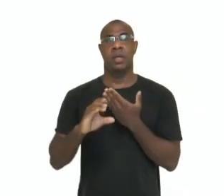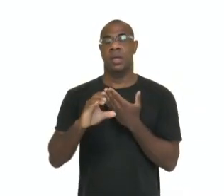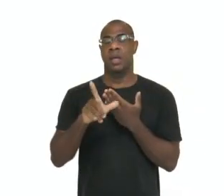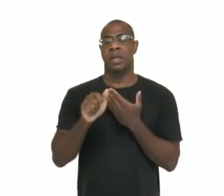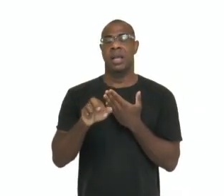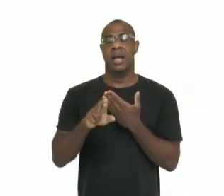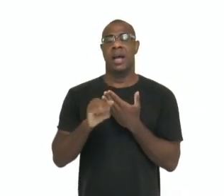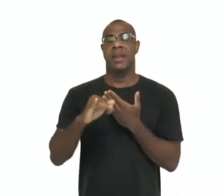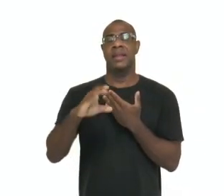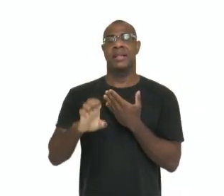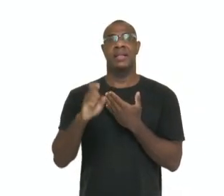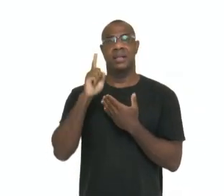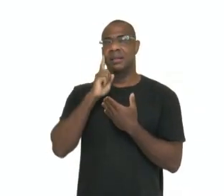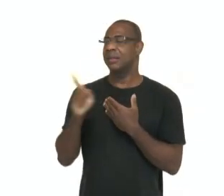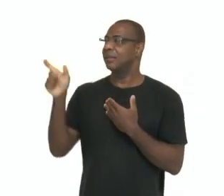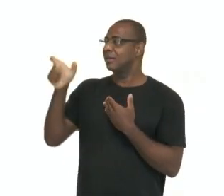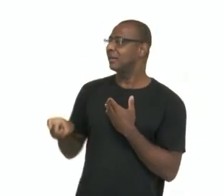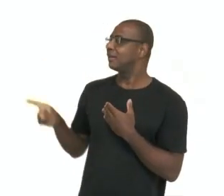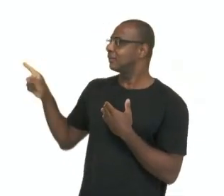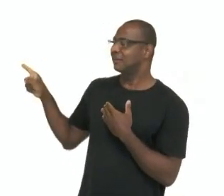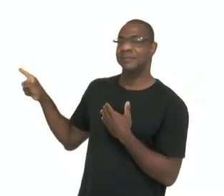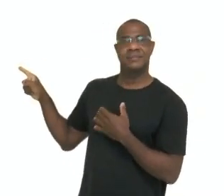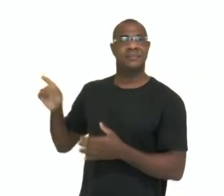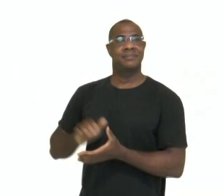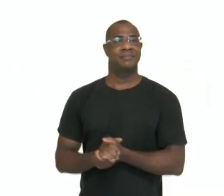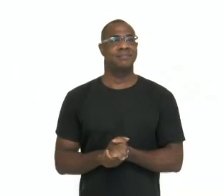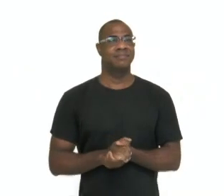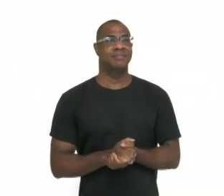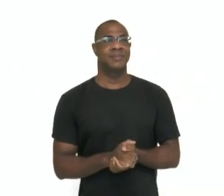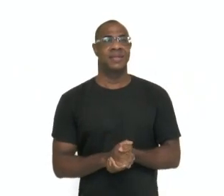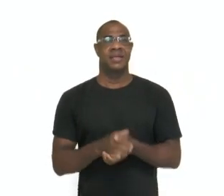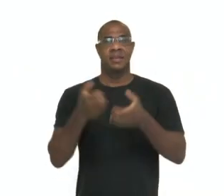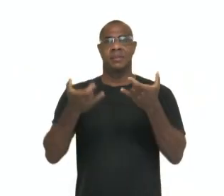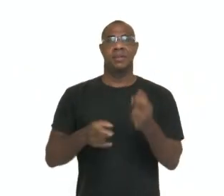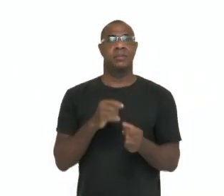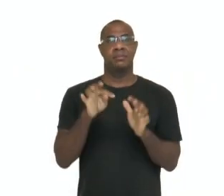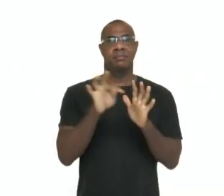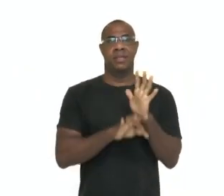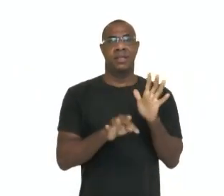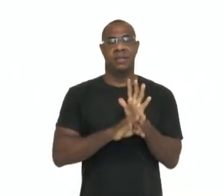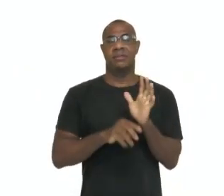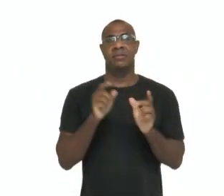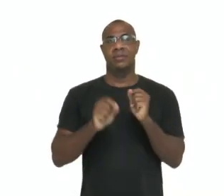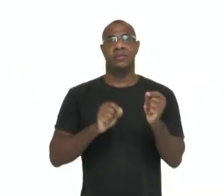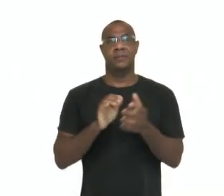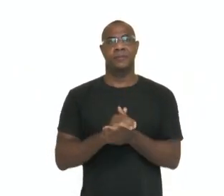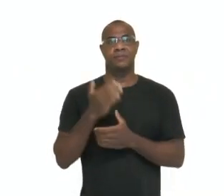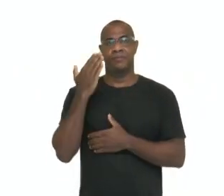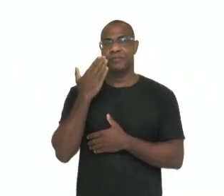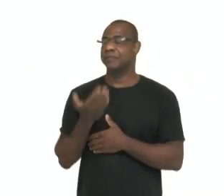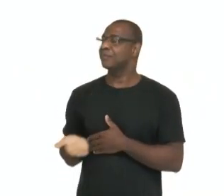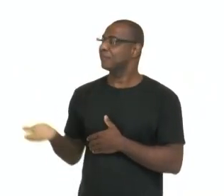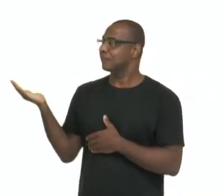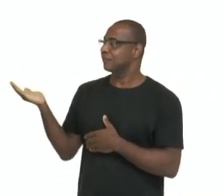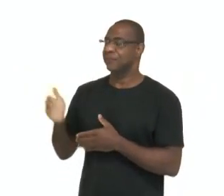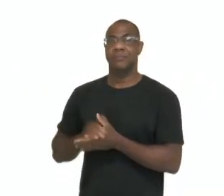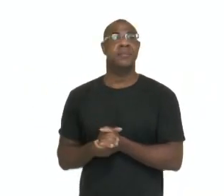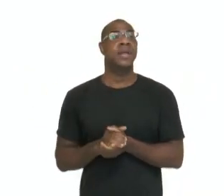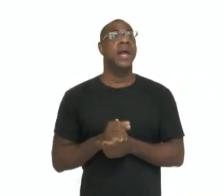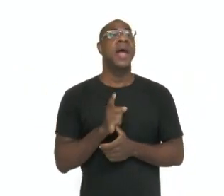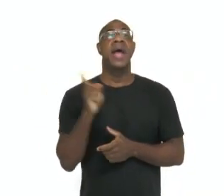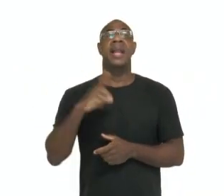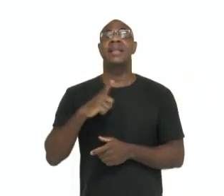nossa iconografia, né? Checando que o texto está no Felicidade Clandestina, ela tem